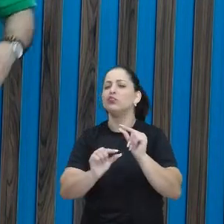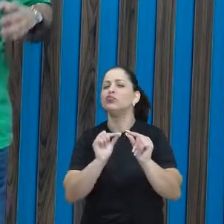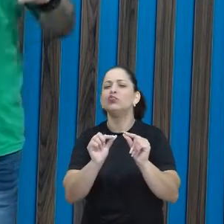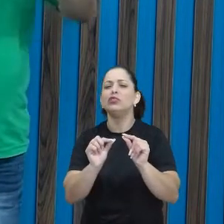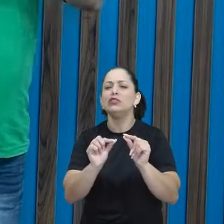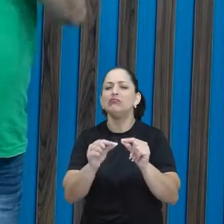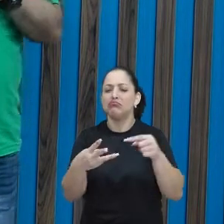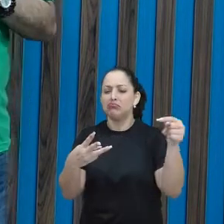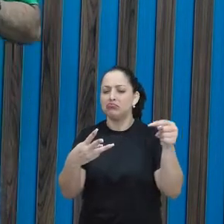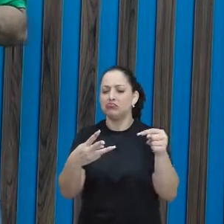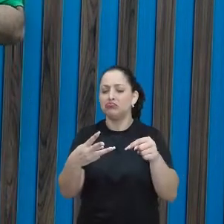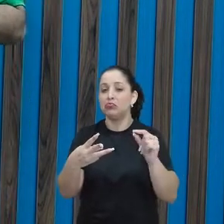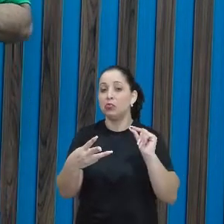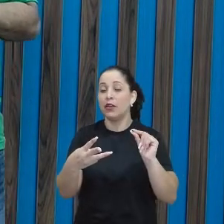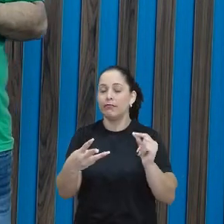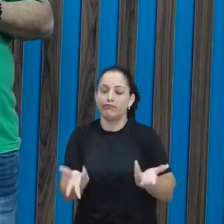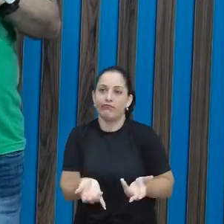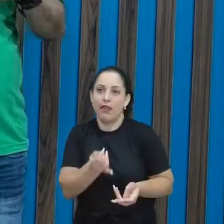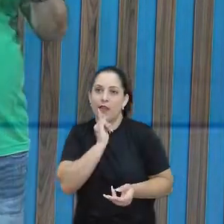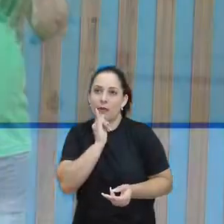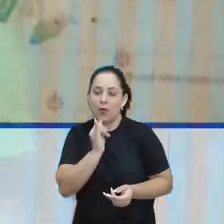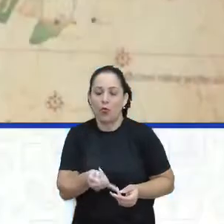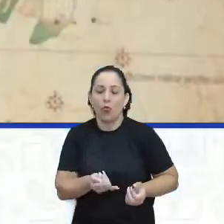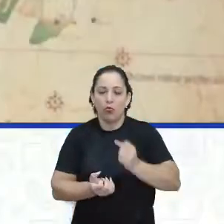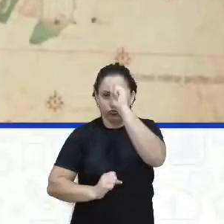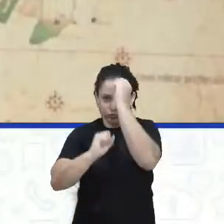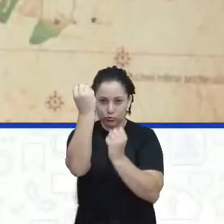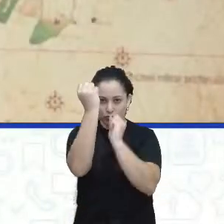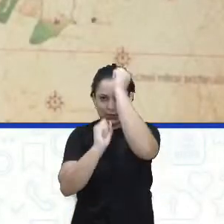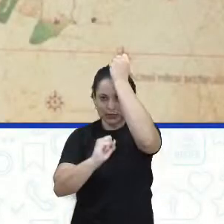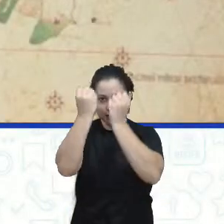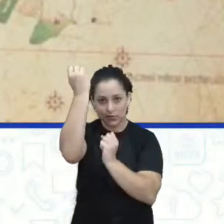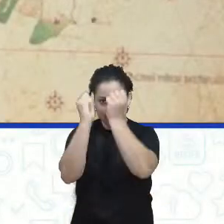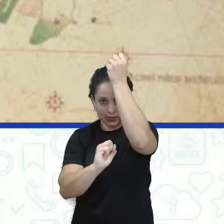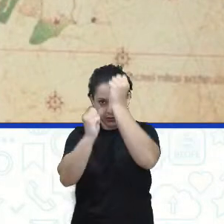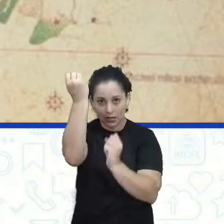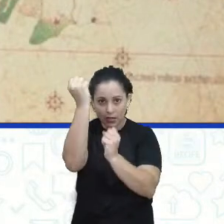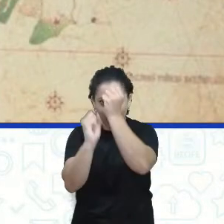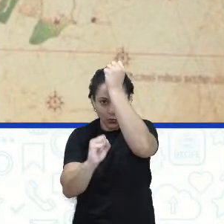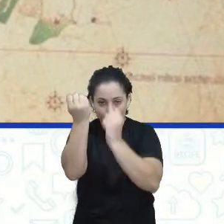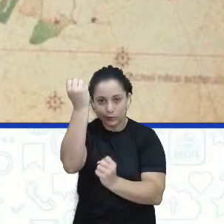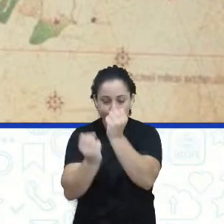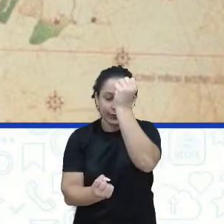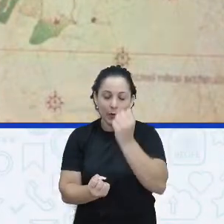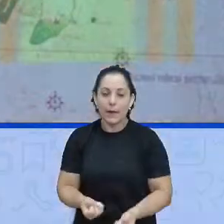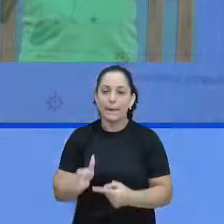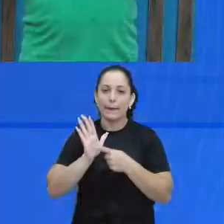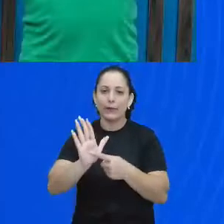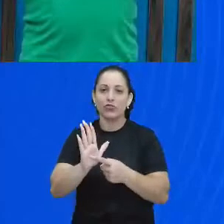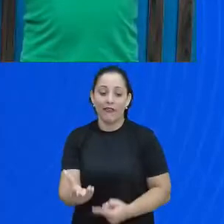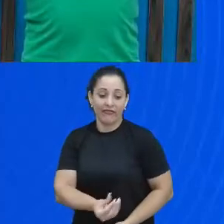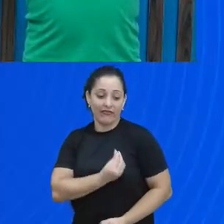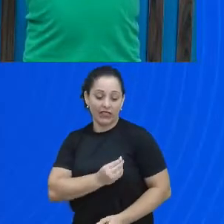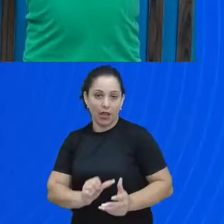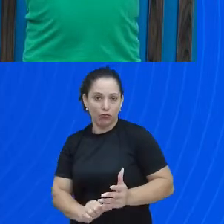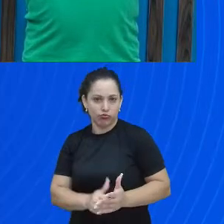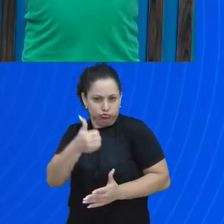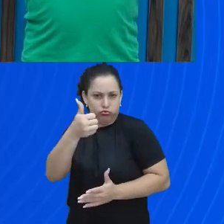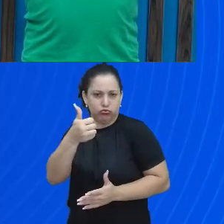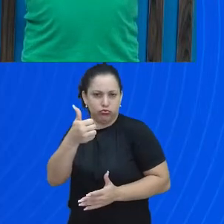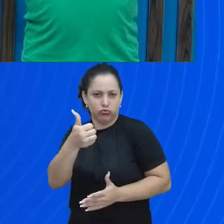ou seja, com a industrialização acredita-se, né, que o padrão, né, de vida ele melhorou um pouco e